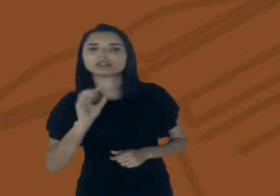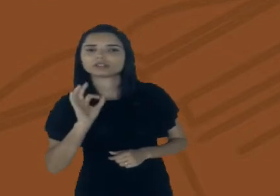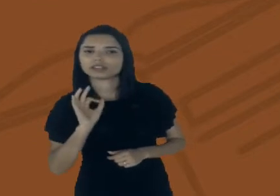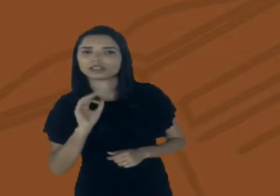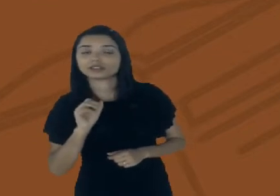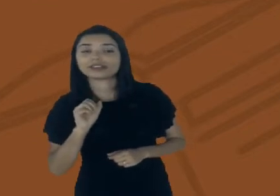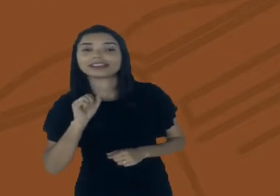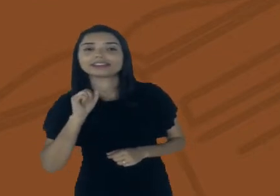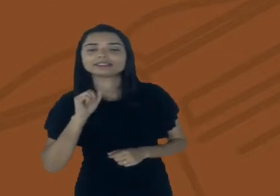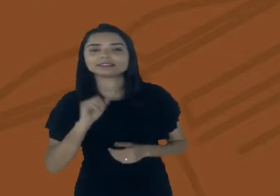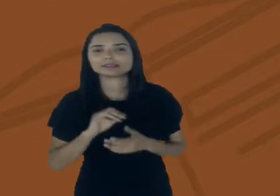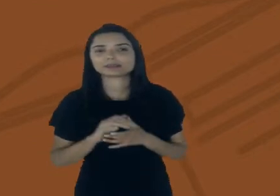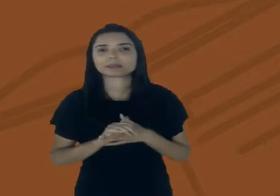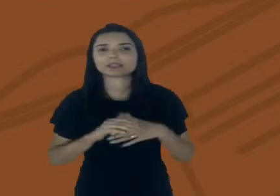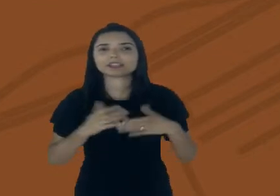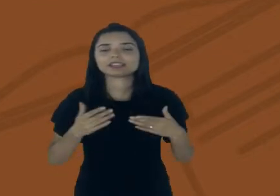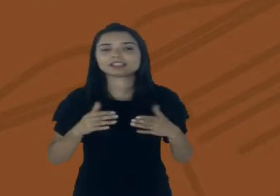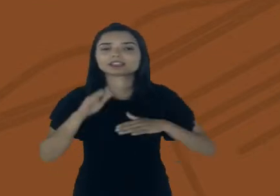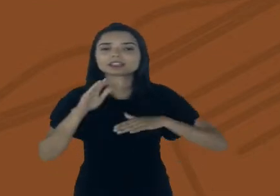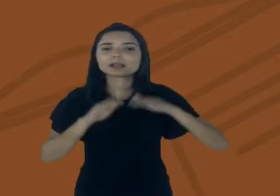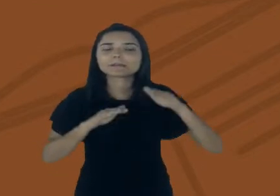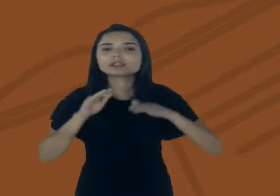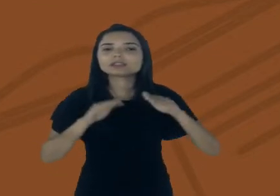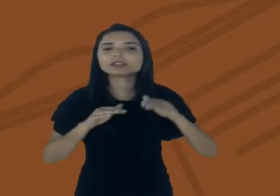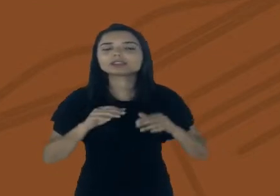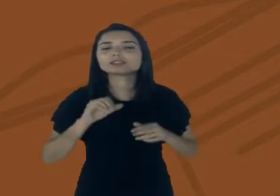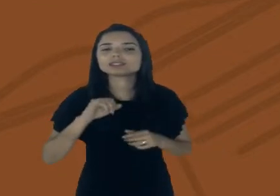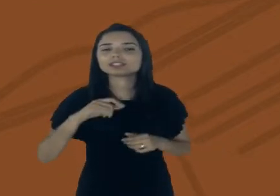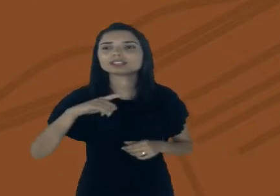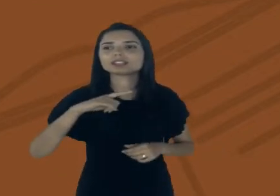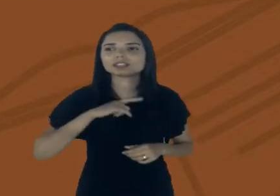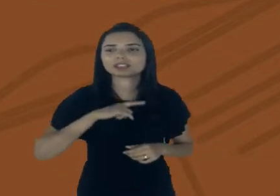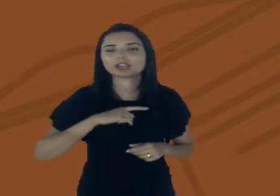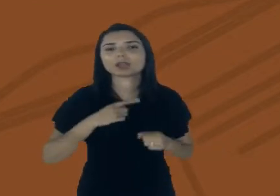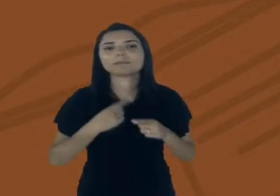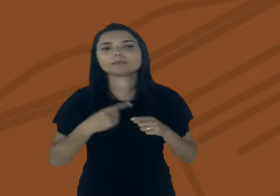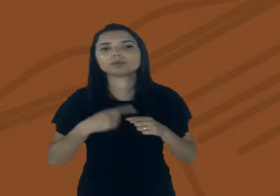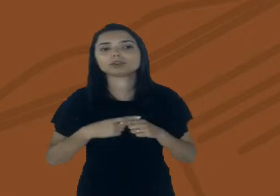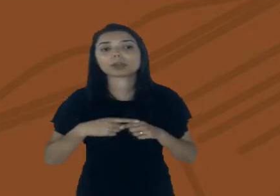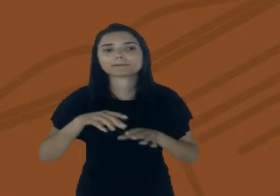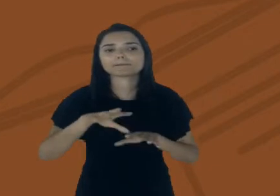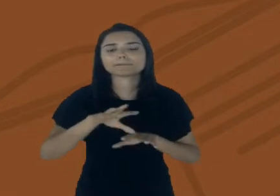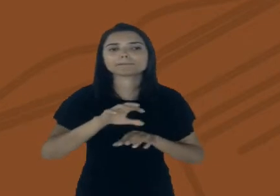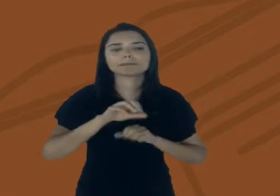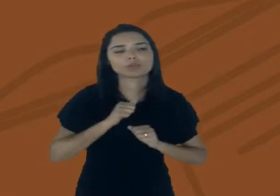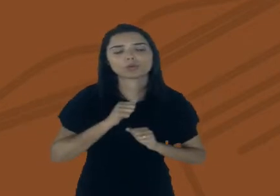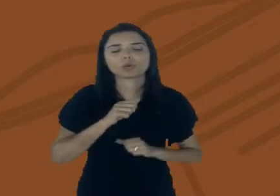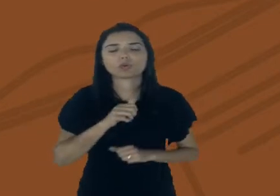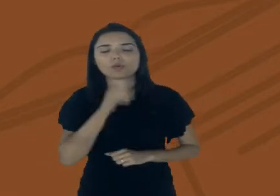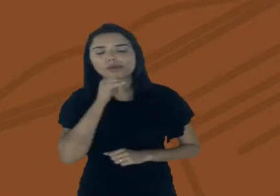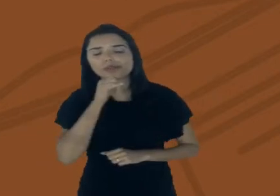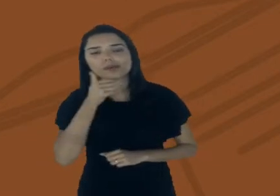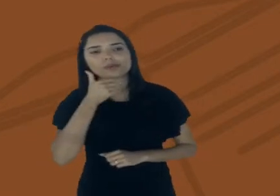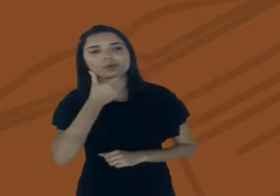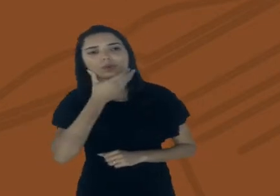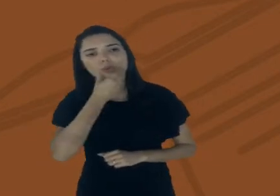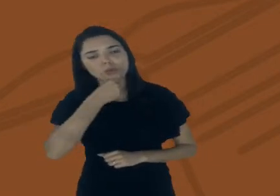pessoa tem ou não. E na maioria das vezes, quem tem essa doença é porque herdou de parentes.